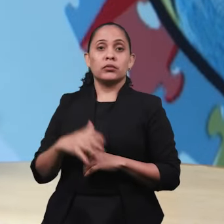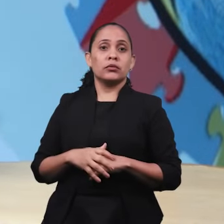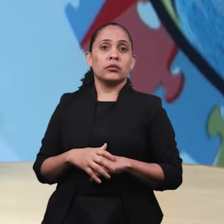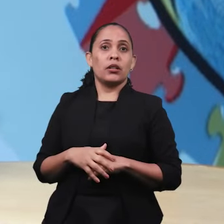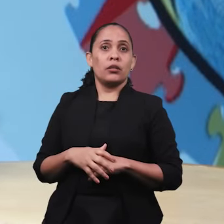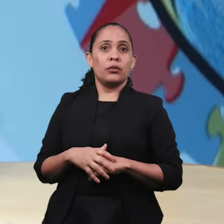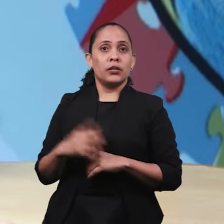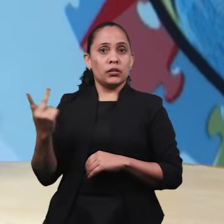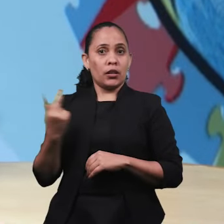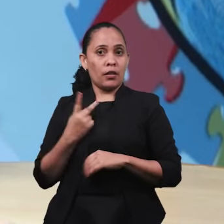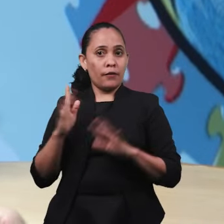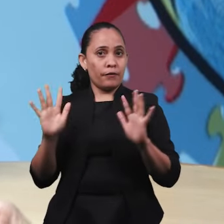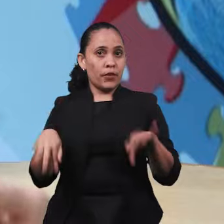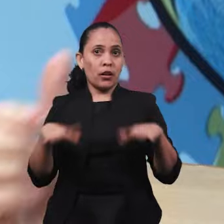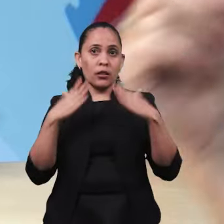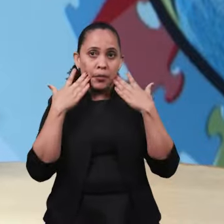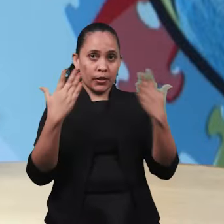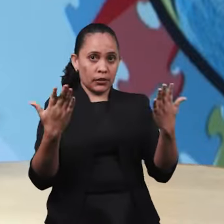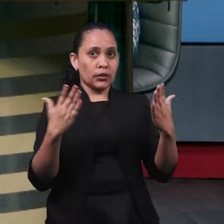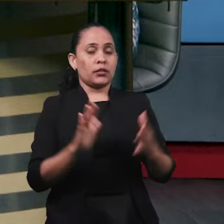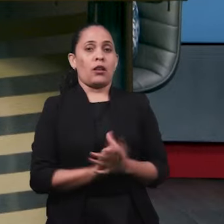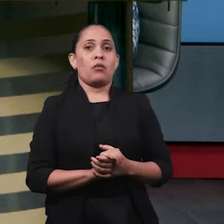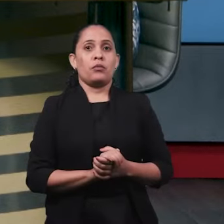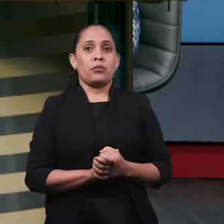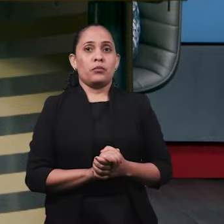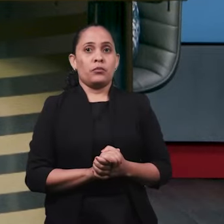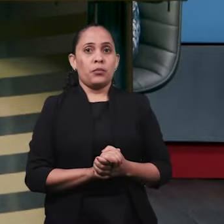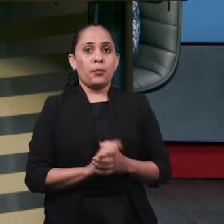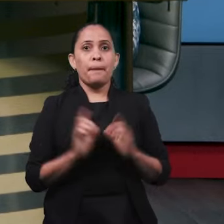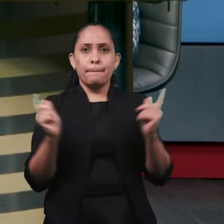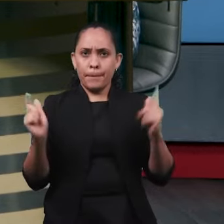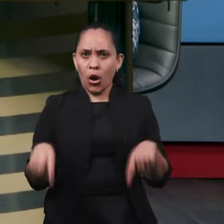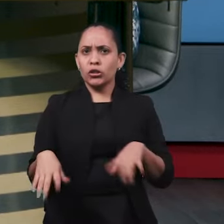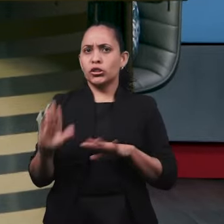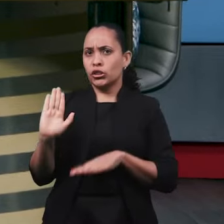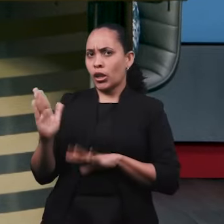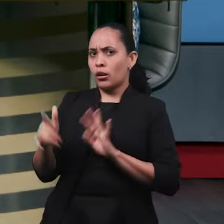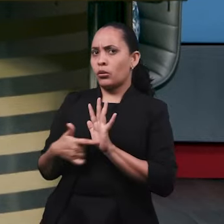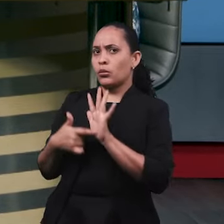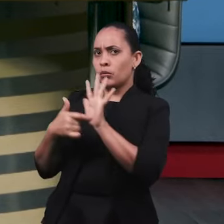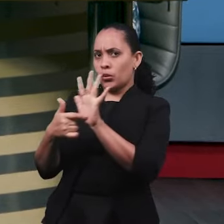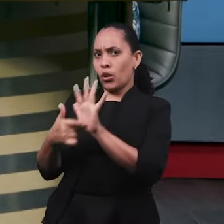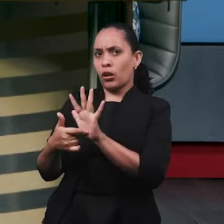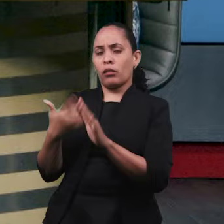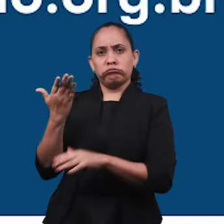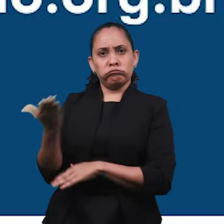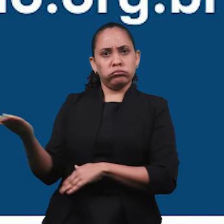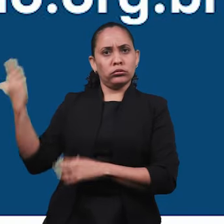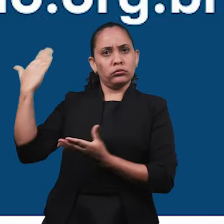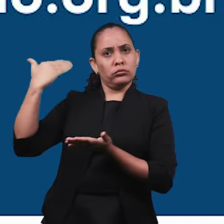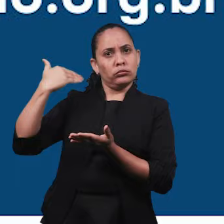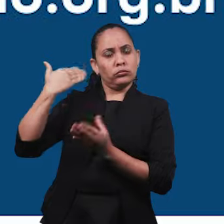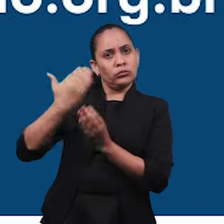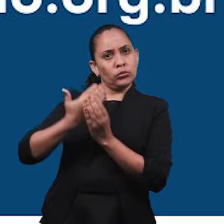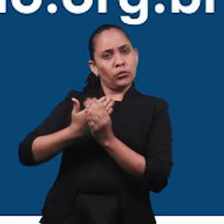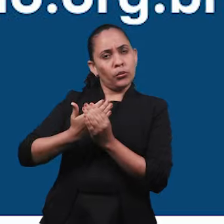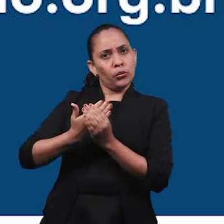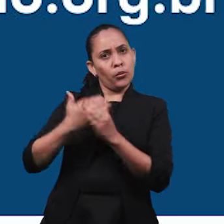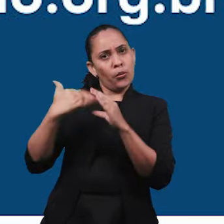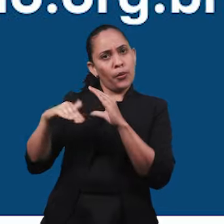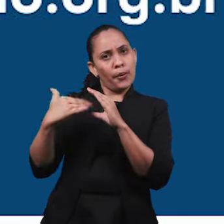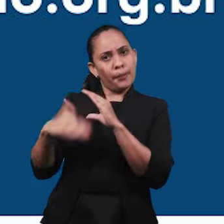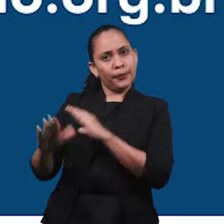comigo, né, Leonice? Ao final dessa apresentação, nós vamos até... Já pode até colocar agora aqui. Deixar o e-mail. Deixar aí, ó,